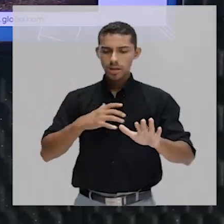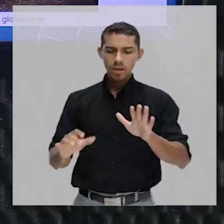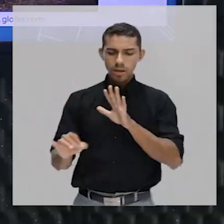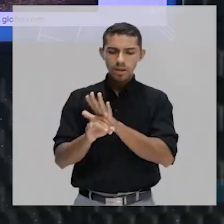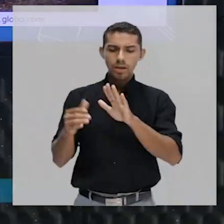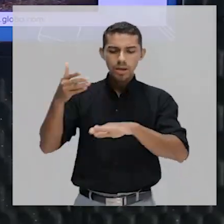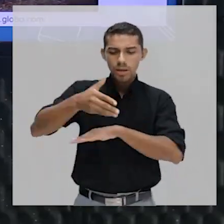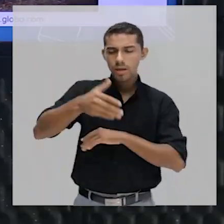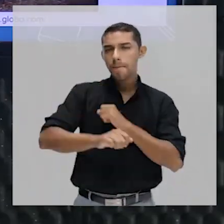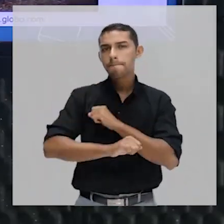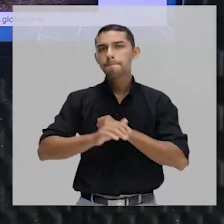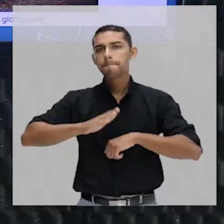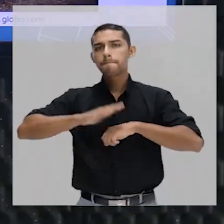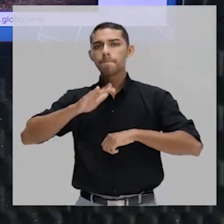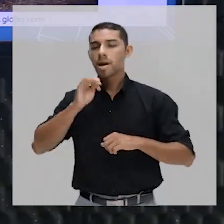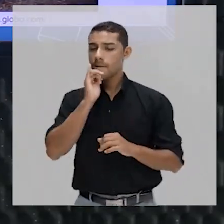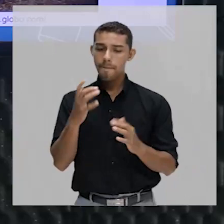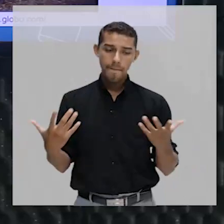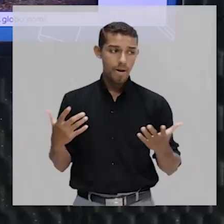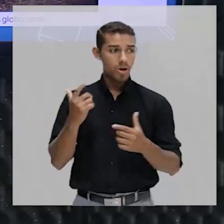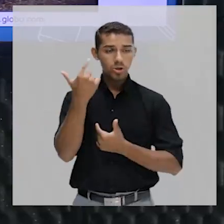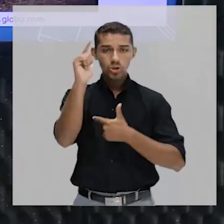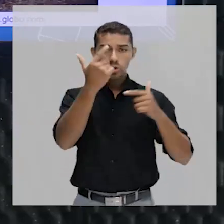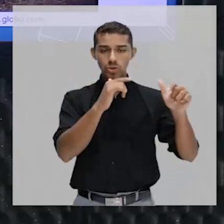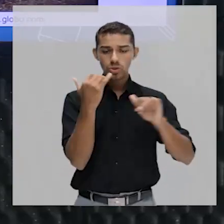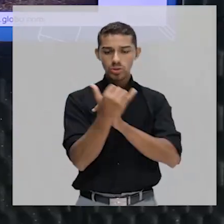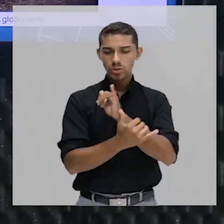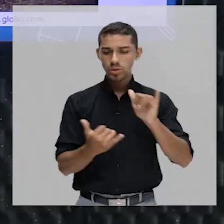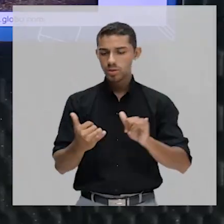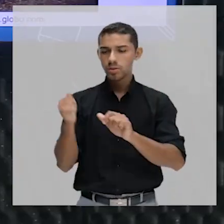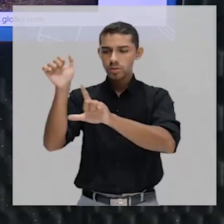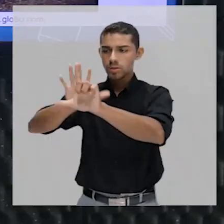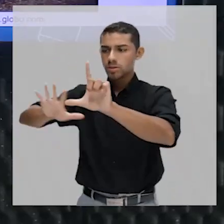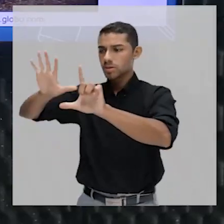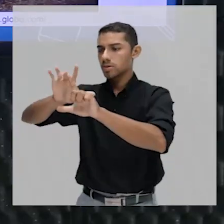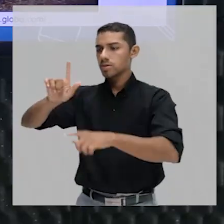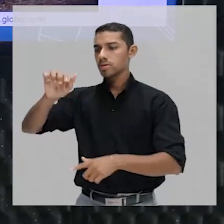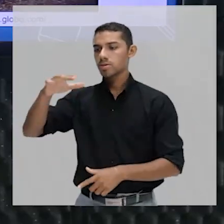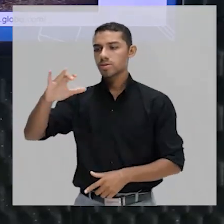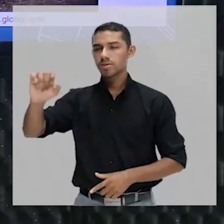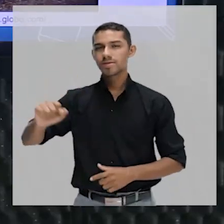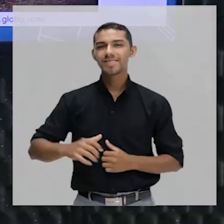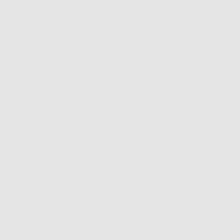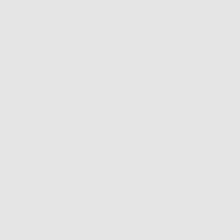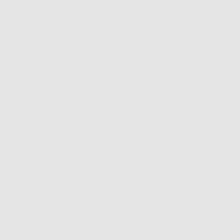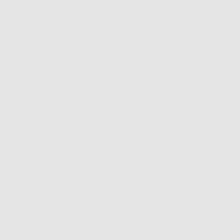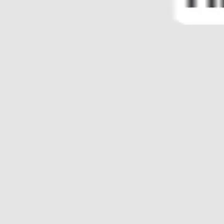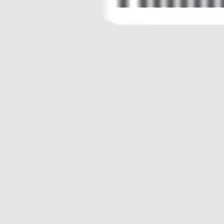frequentar mais. Então, galera, para essas e outras informações, plataforma Gonçalves Dias.